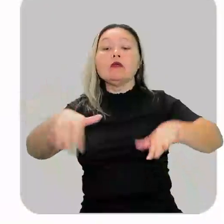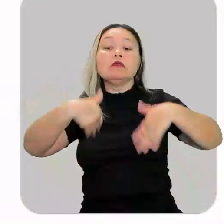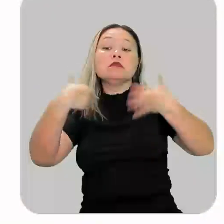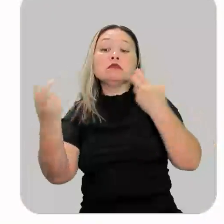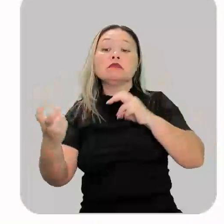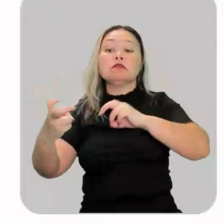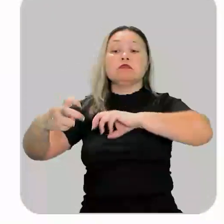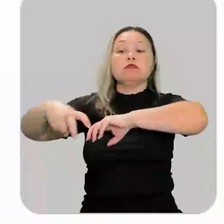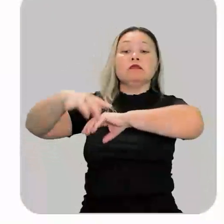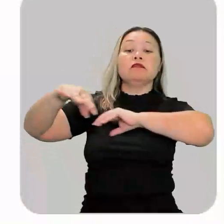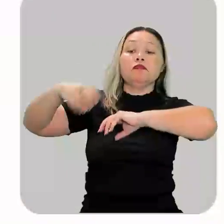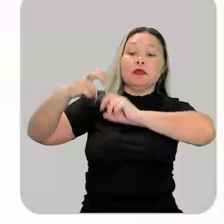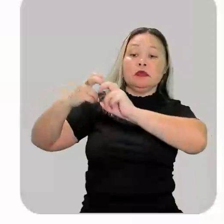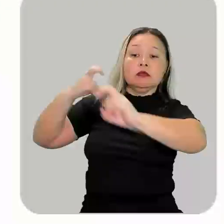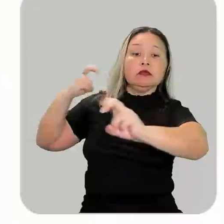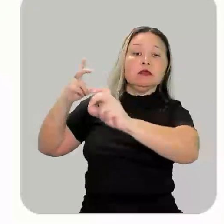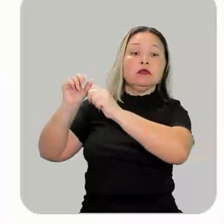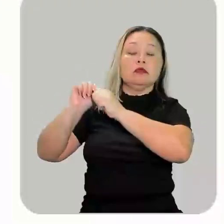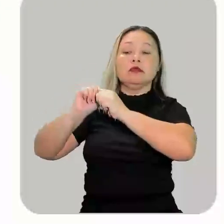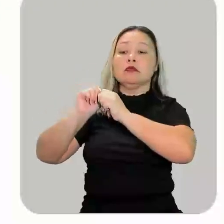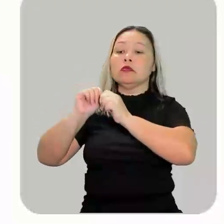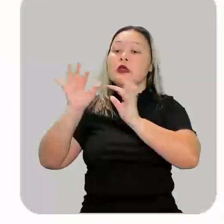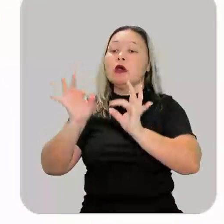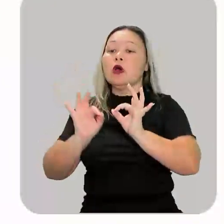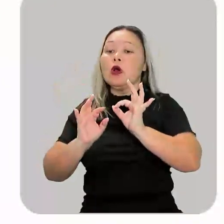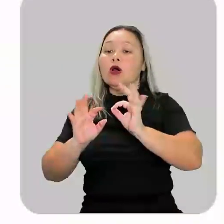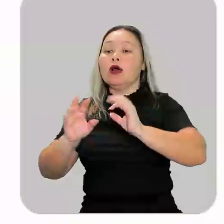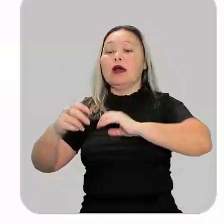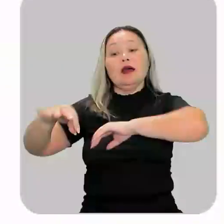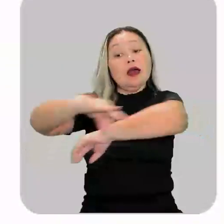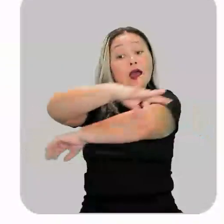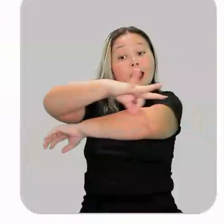ó. Engenharia, arquitetura,